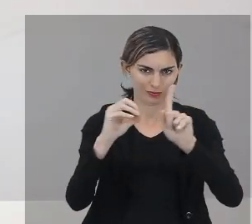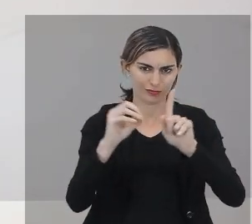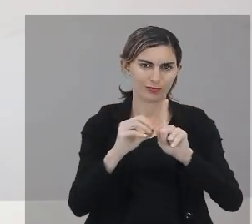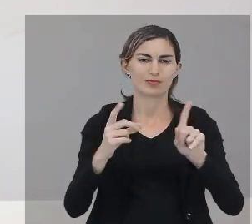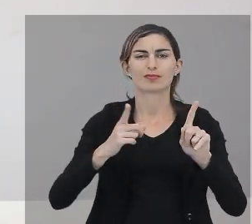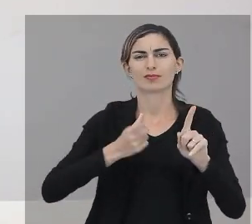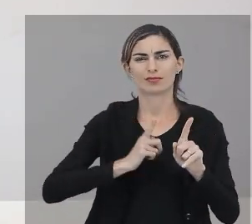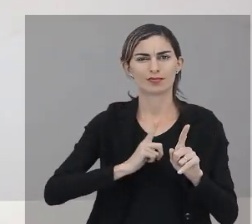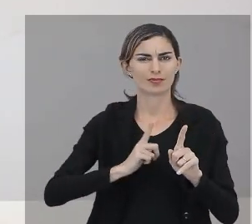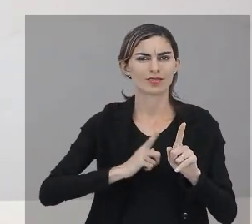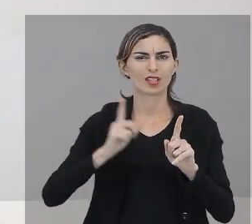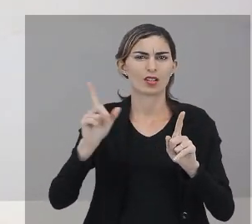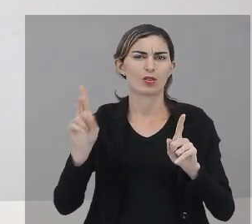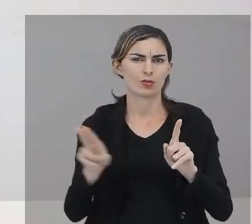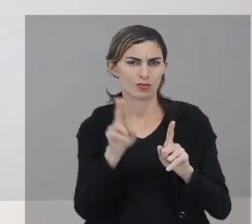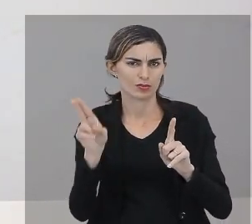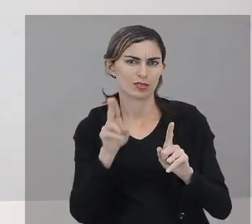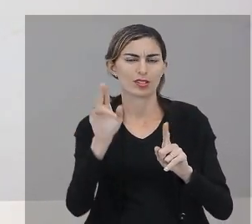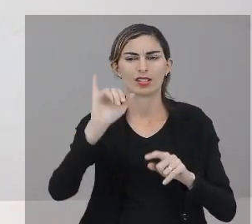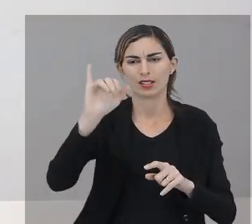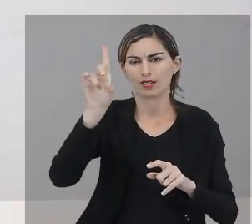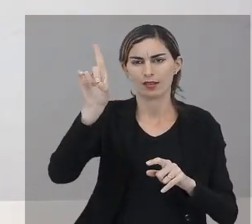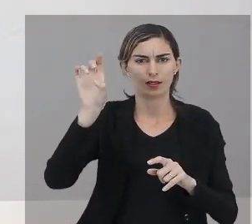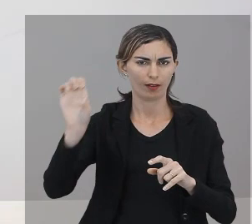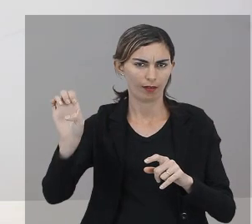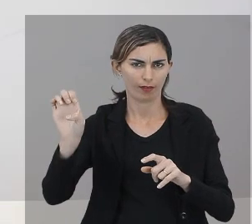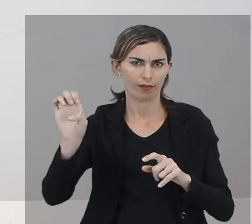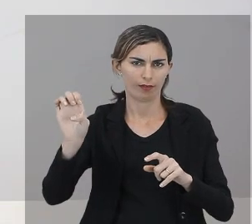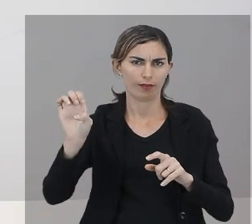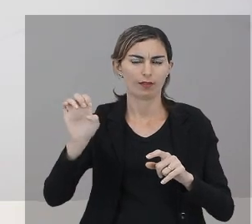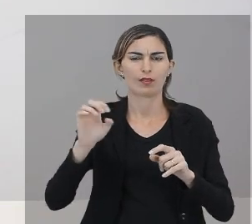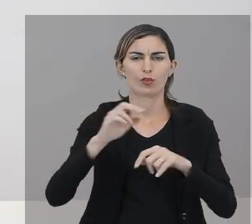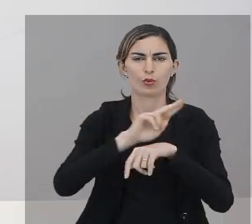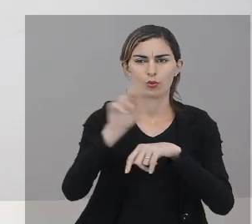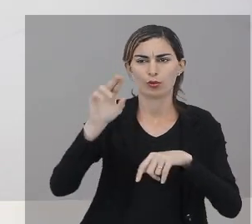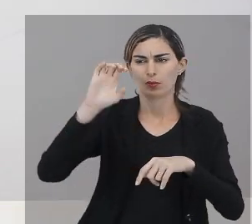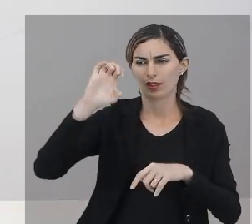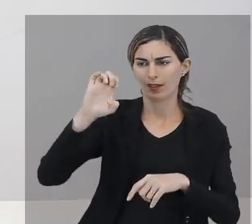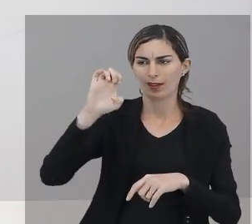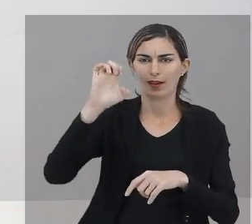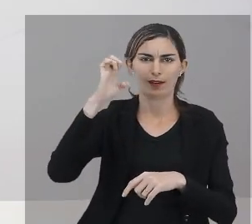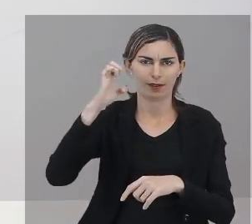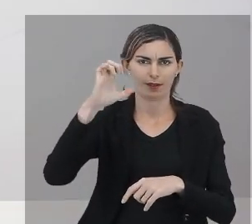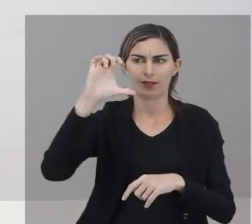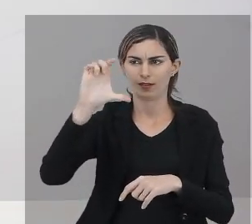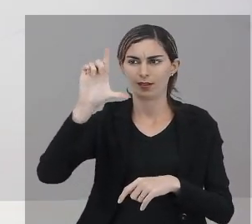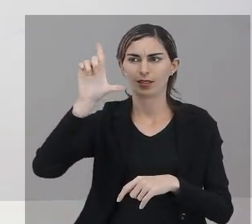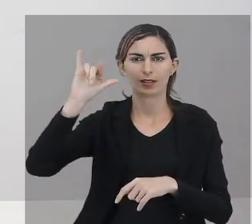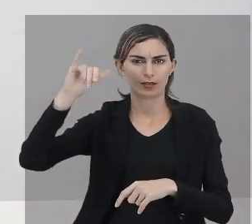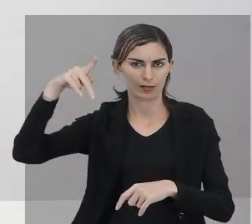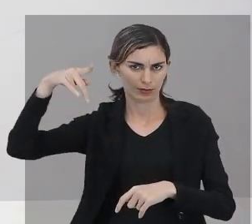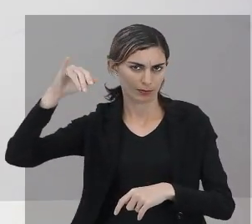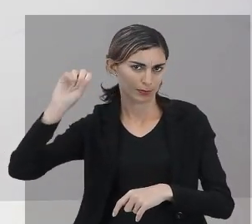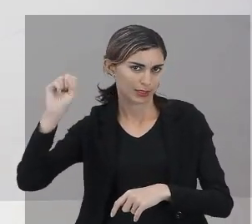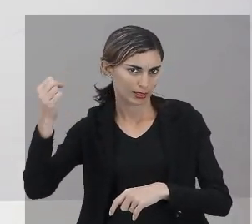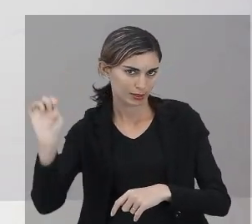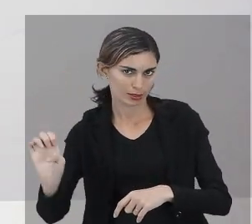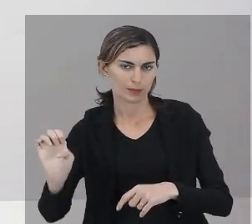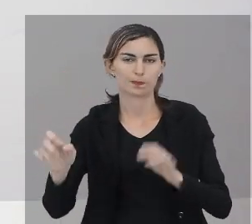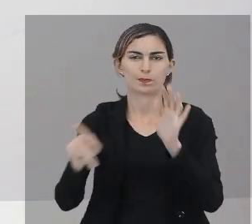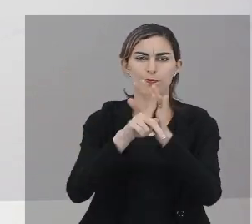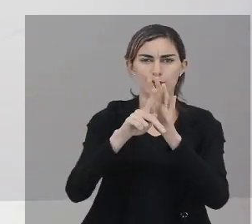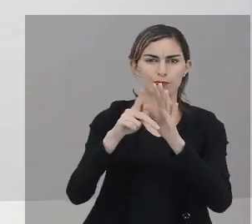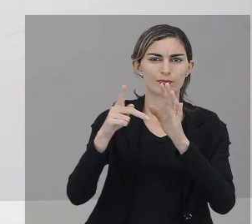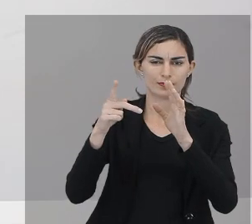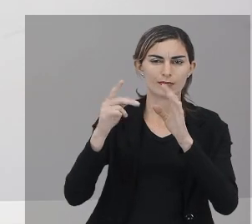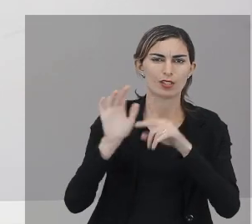Google, ela usava uma IDE chamada Eclipse para fazer a programação para o Android.